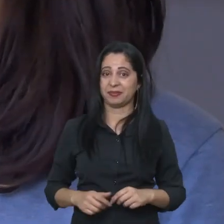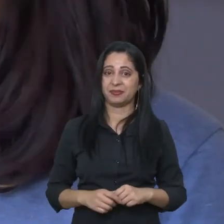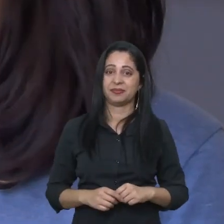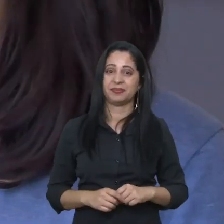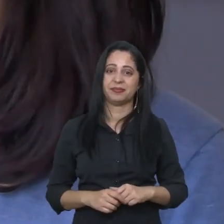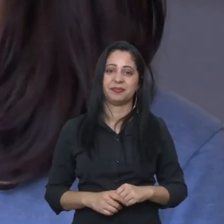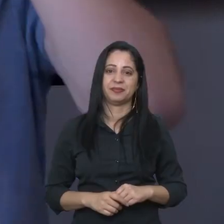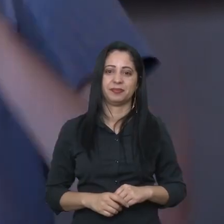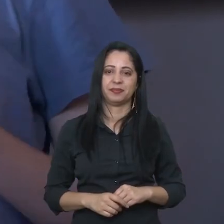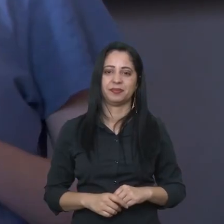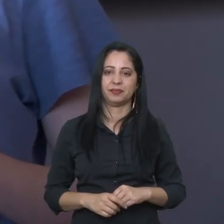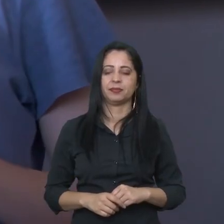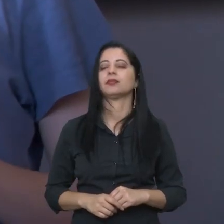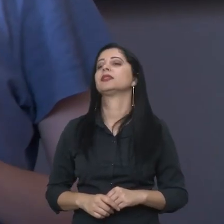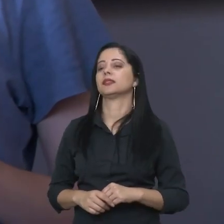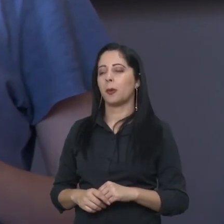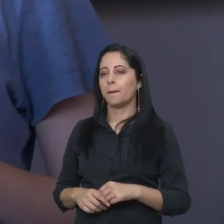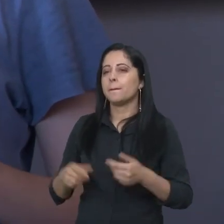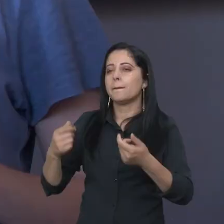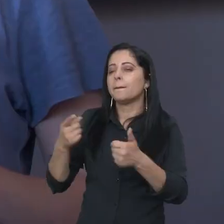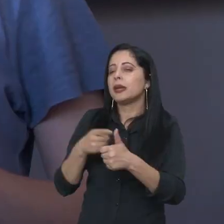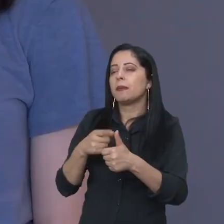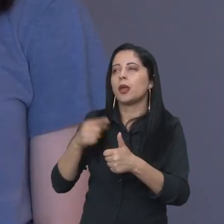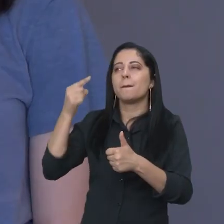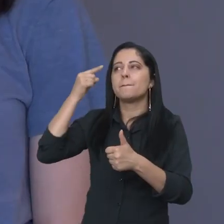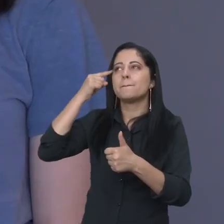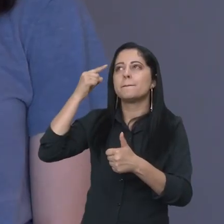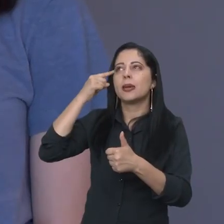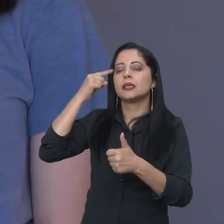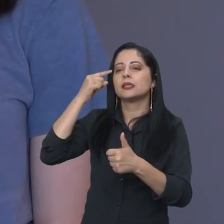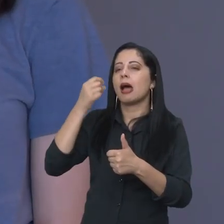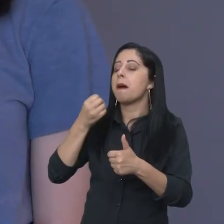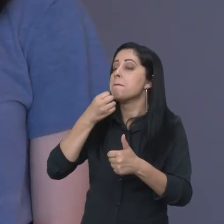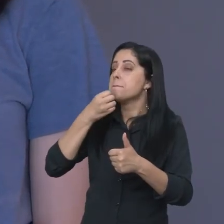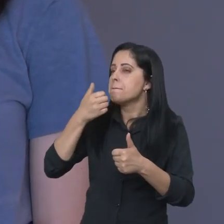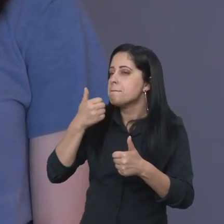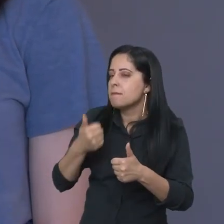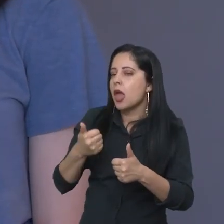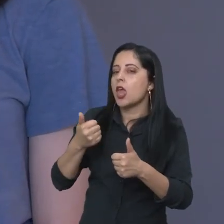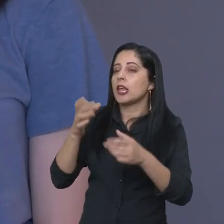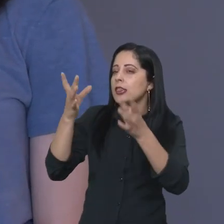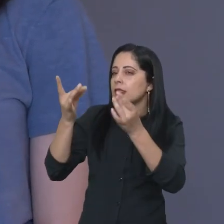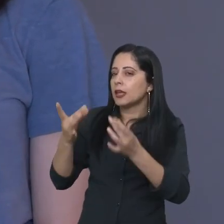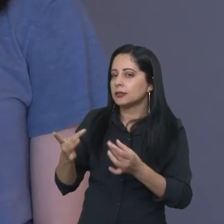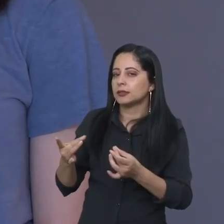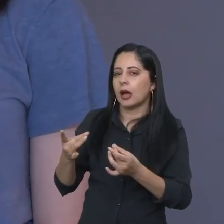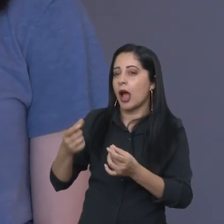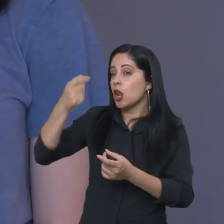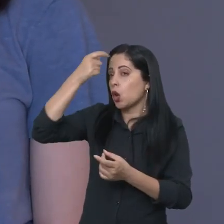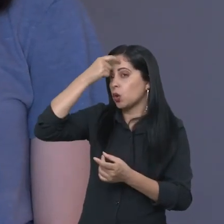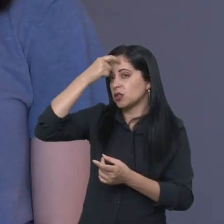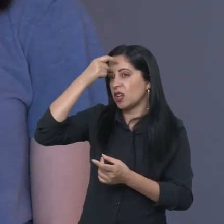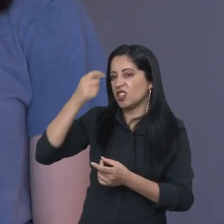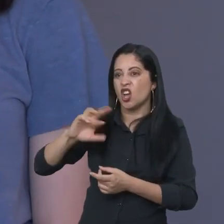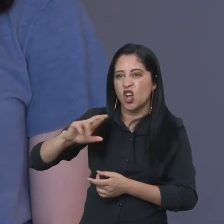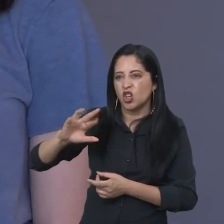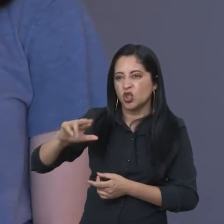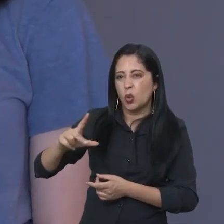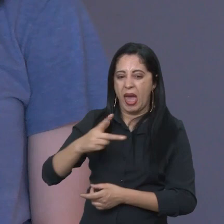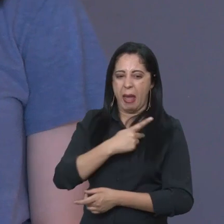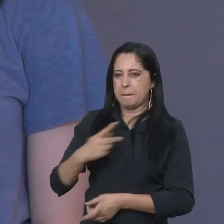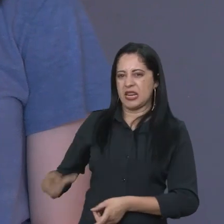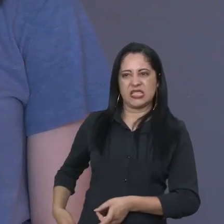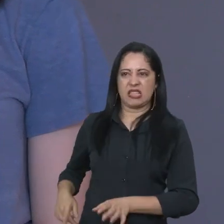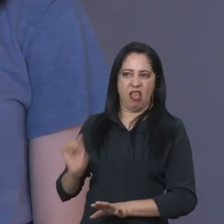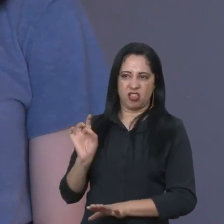que também escolheram votar nessas eleições. Tem que pensar muito bem e pensar consciente, porque não tem